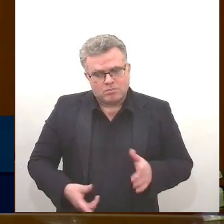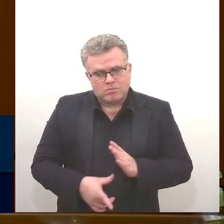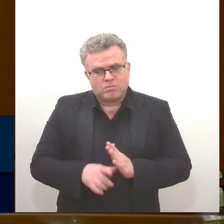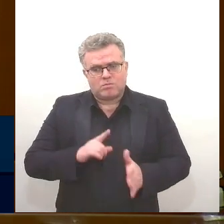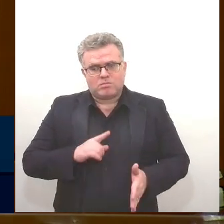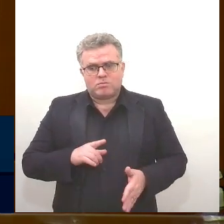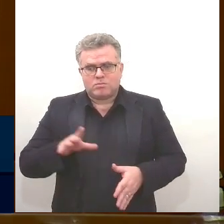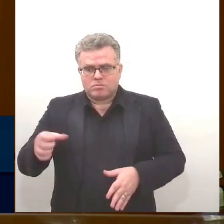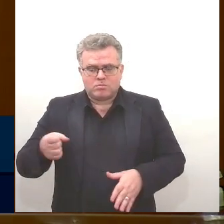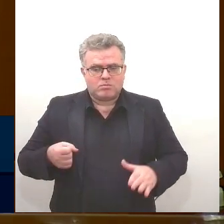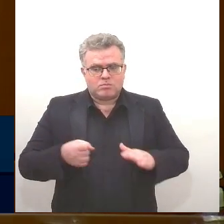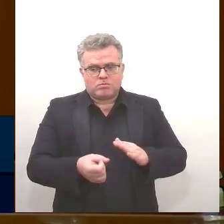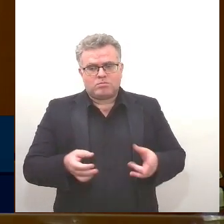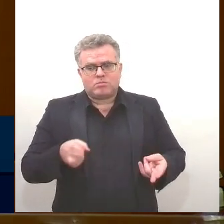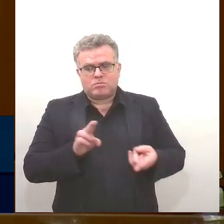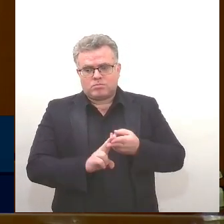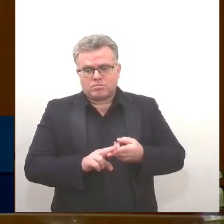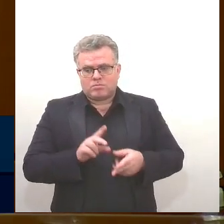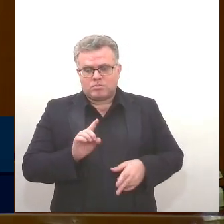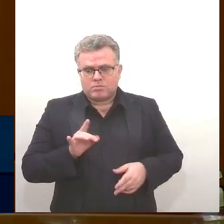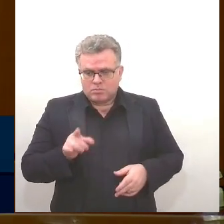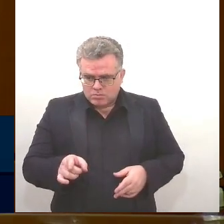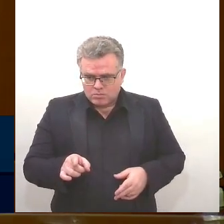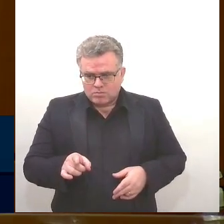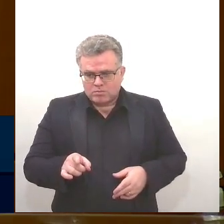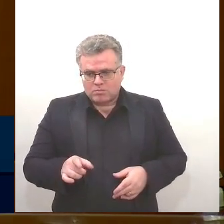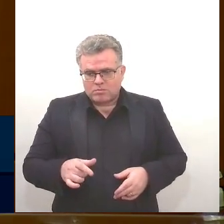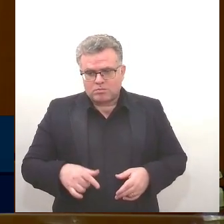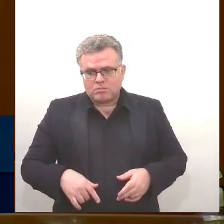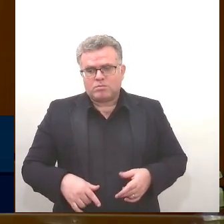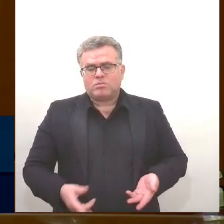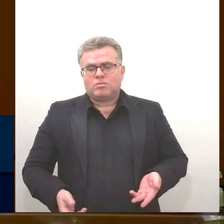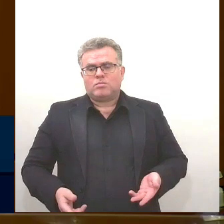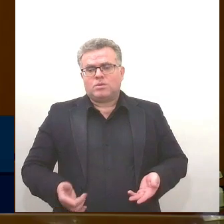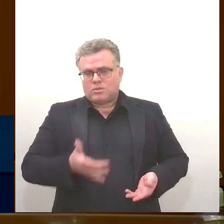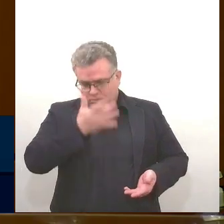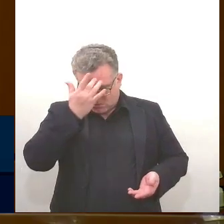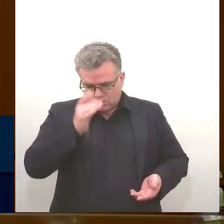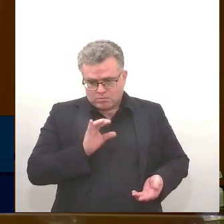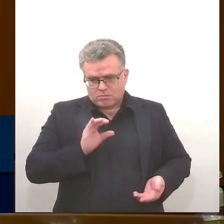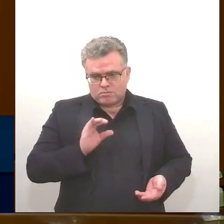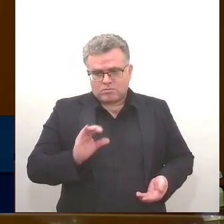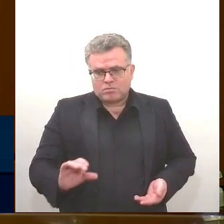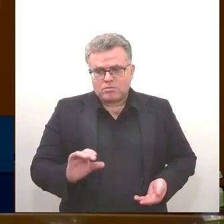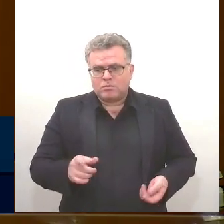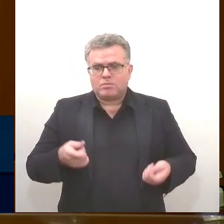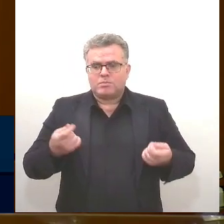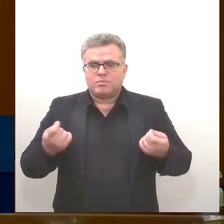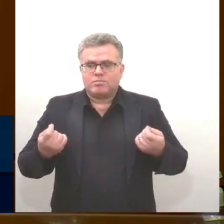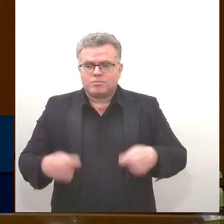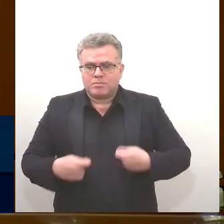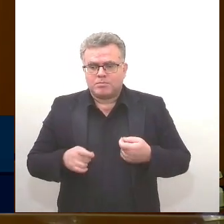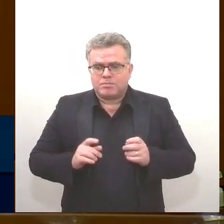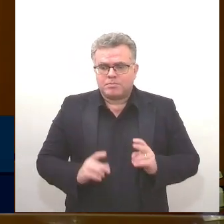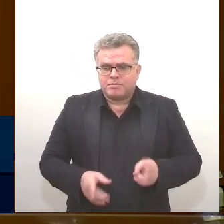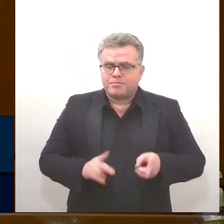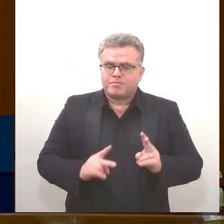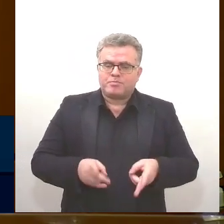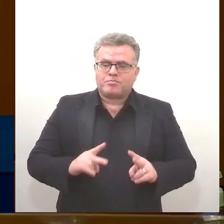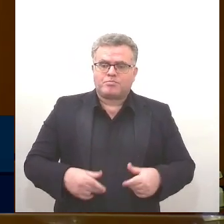não só ele mas quem financia é preciso buscar quem está